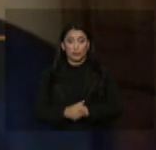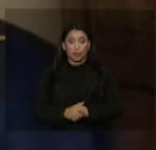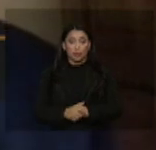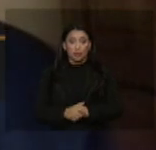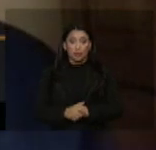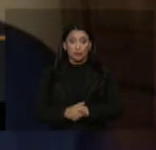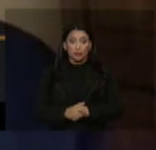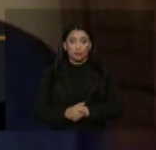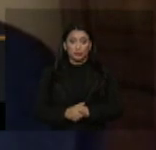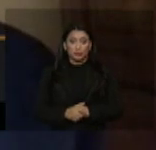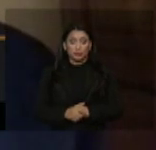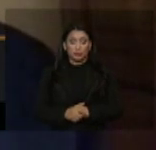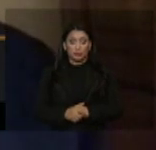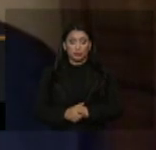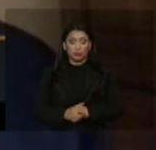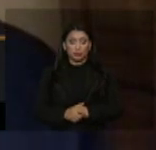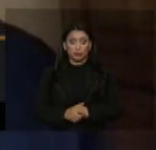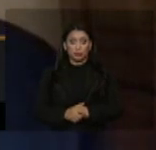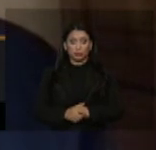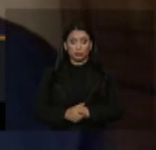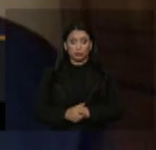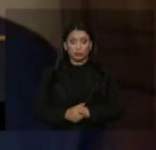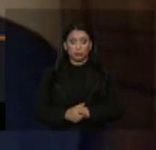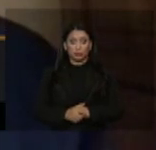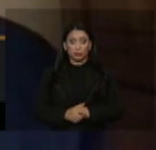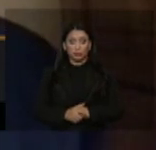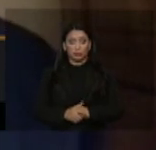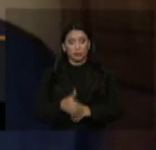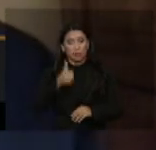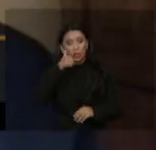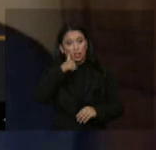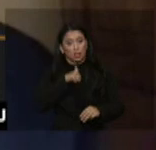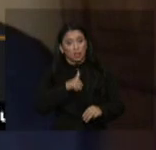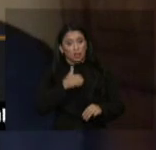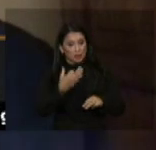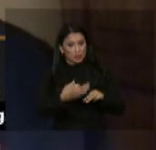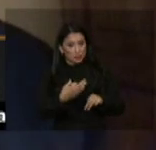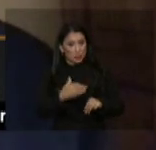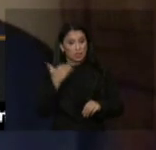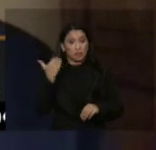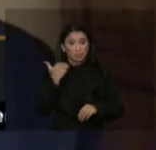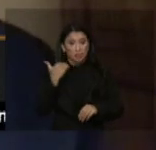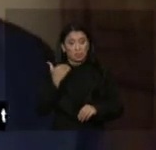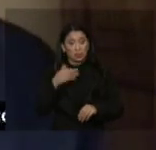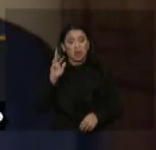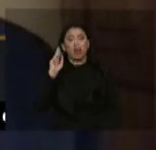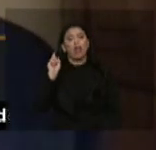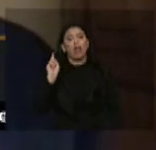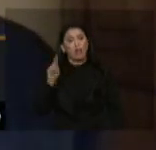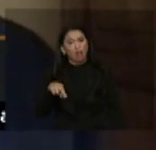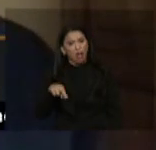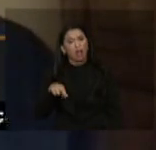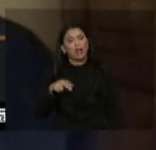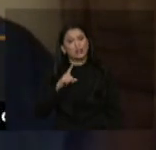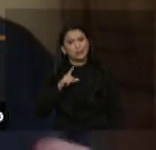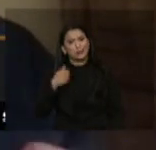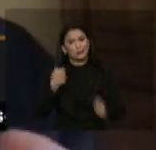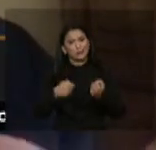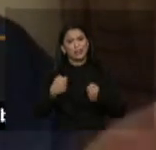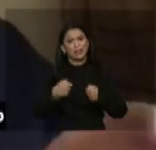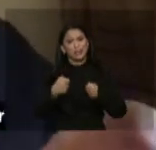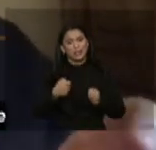senhor presidente da seguinte maneira a missa Carmem Lúcia tem razão que nós estamos e temos que evoluir